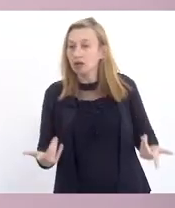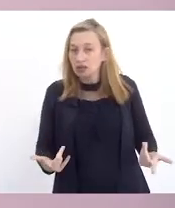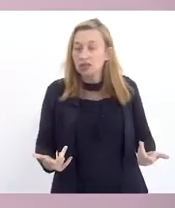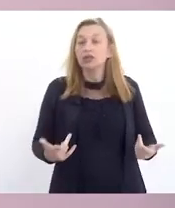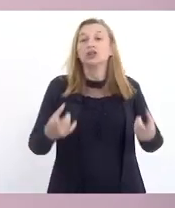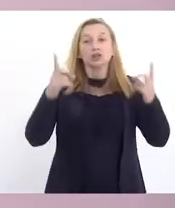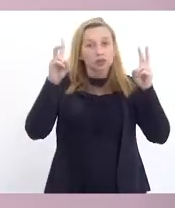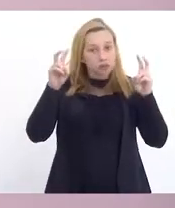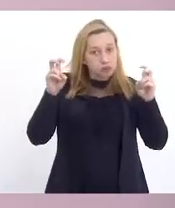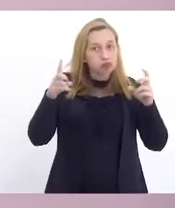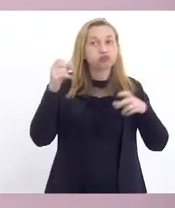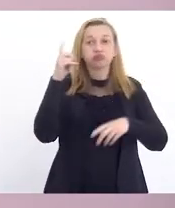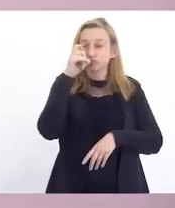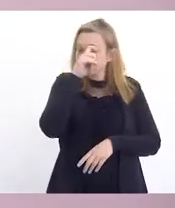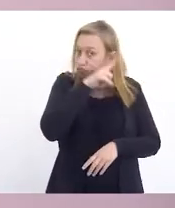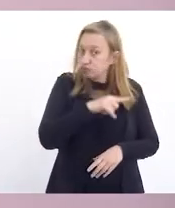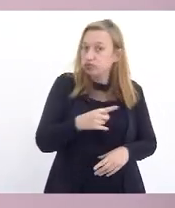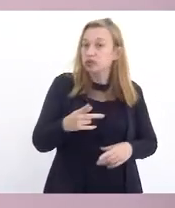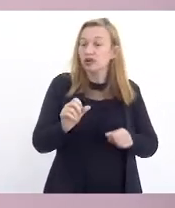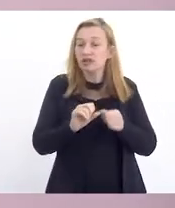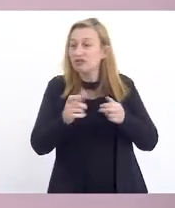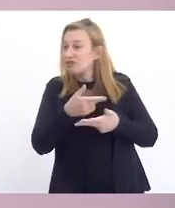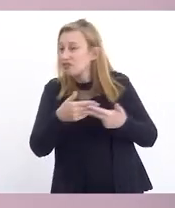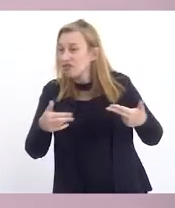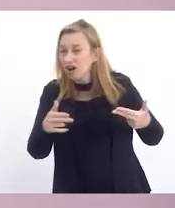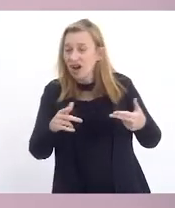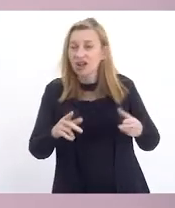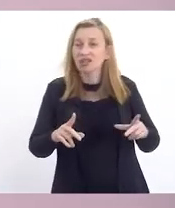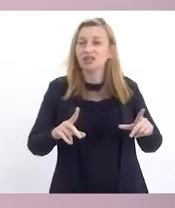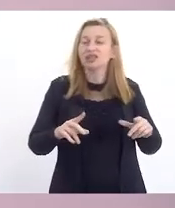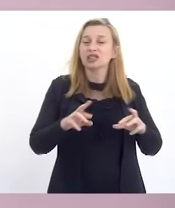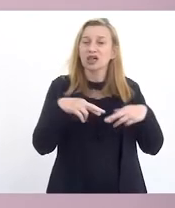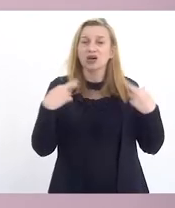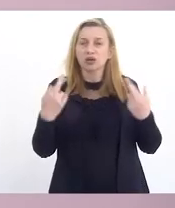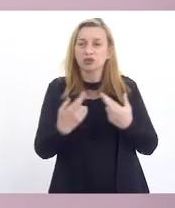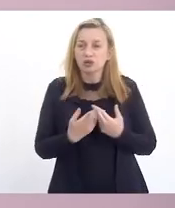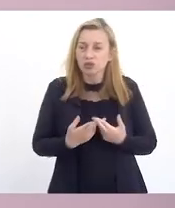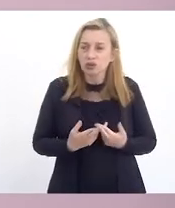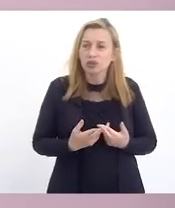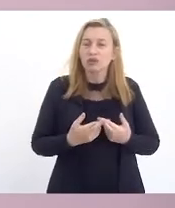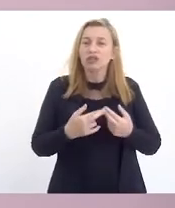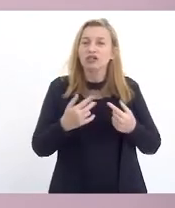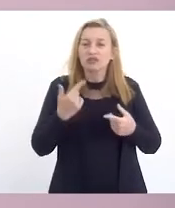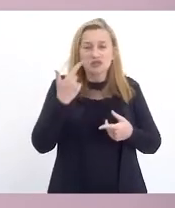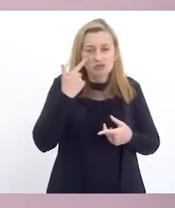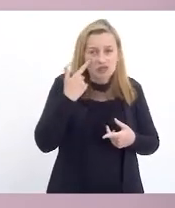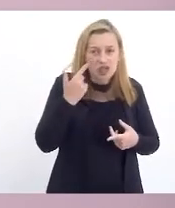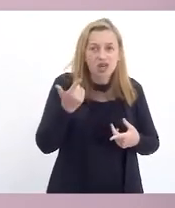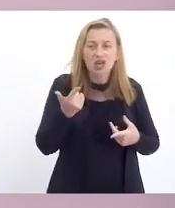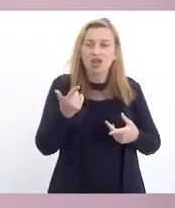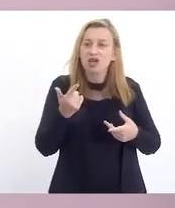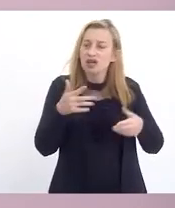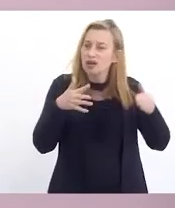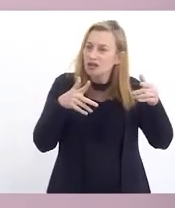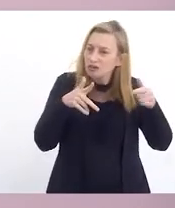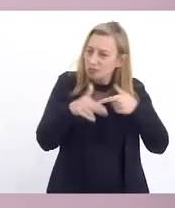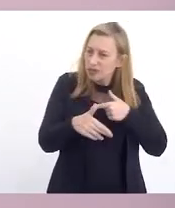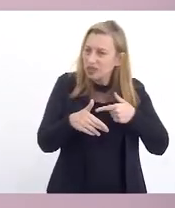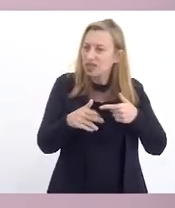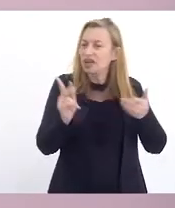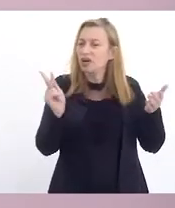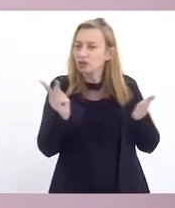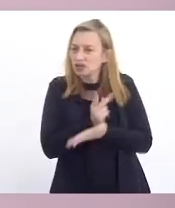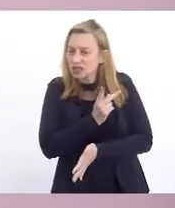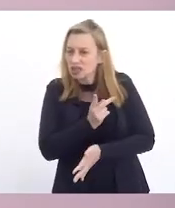muito dificultosa, a gente fez inúmeras ações civis públicas para tentar coibir, para tentar impedir que essa situação